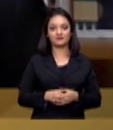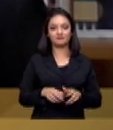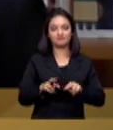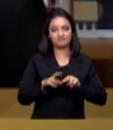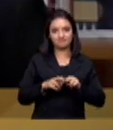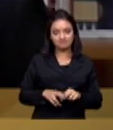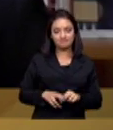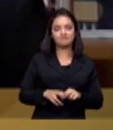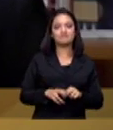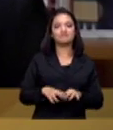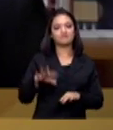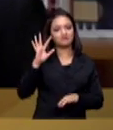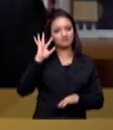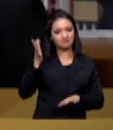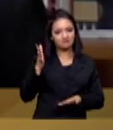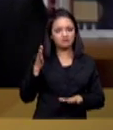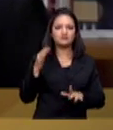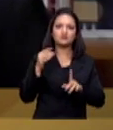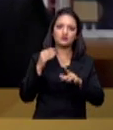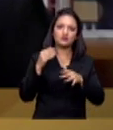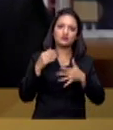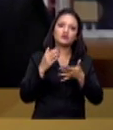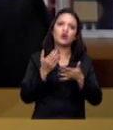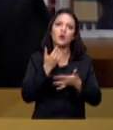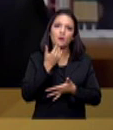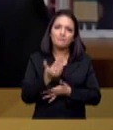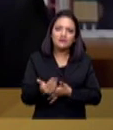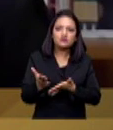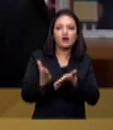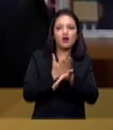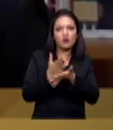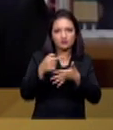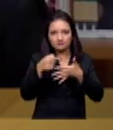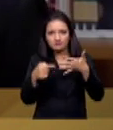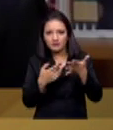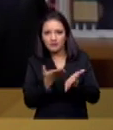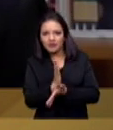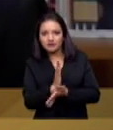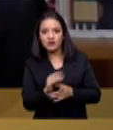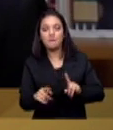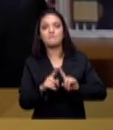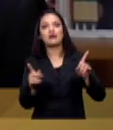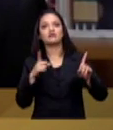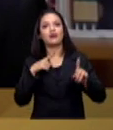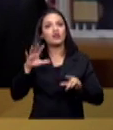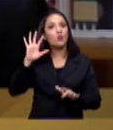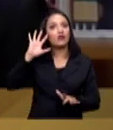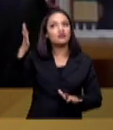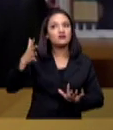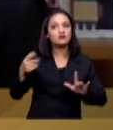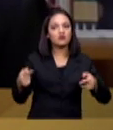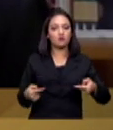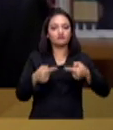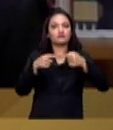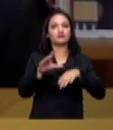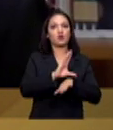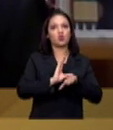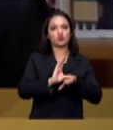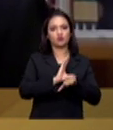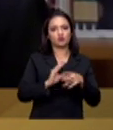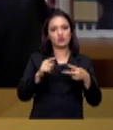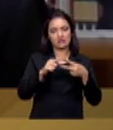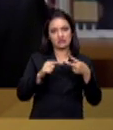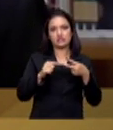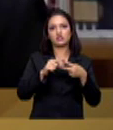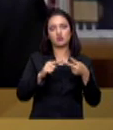julgando parcialmente procedente o pedido para interpretar conforme a Constituição esses dois dispositivos na